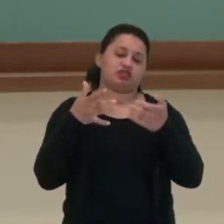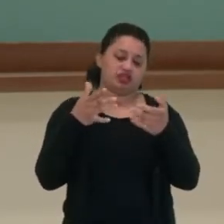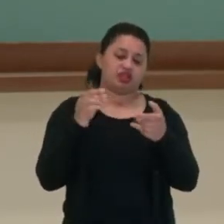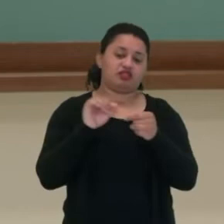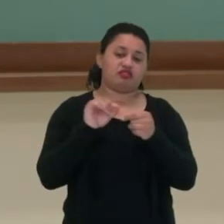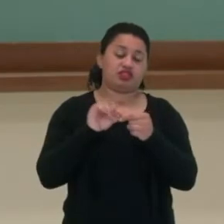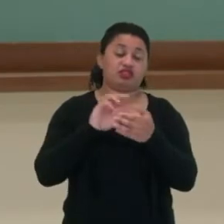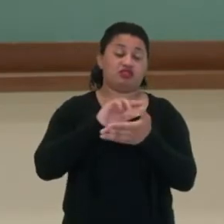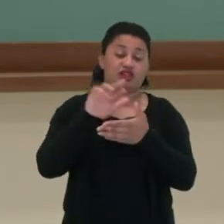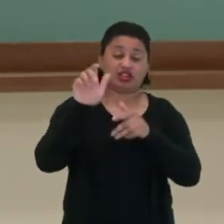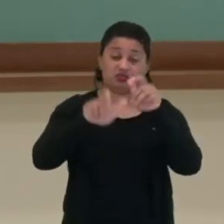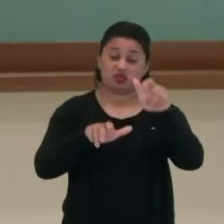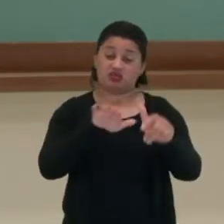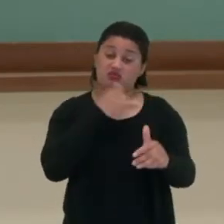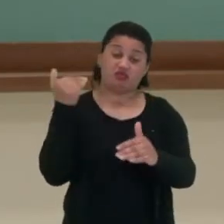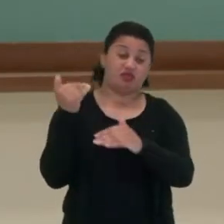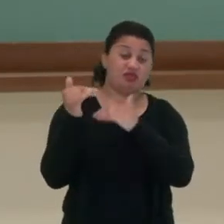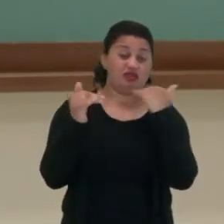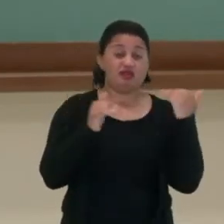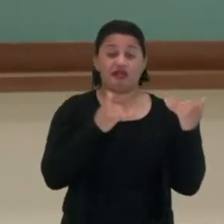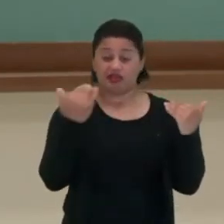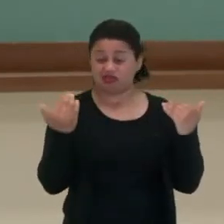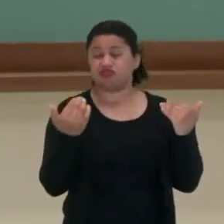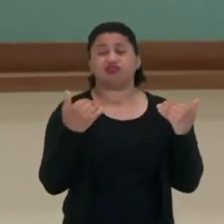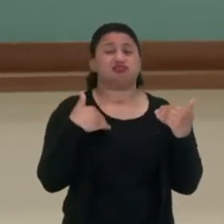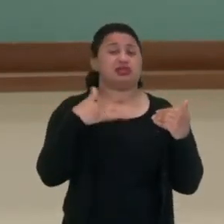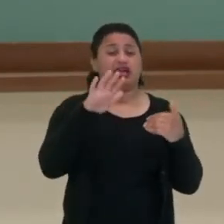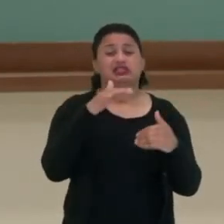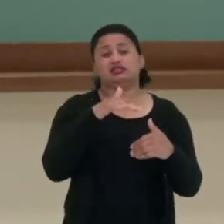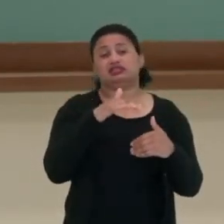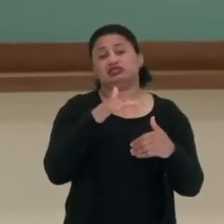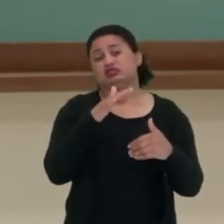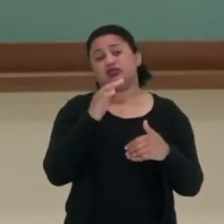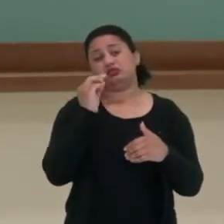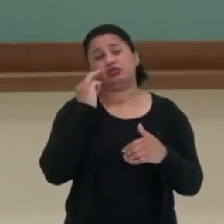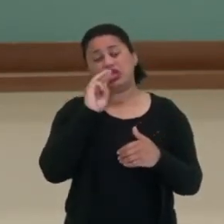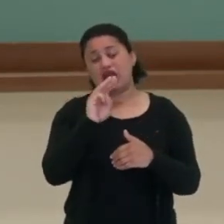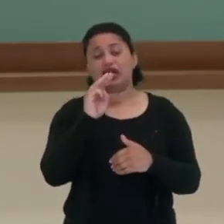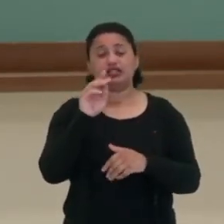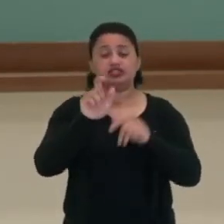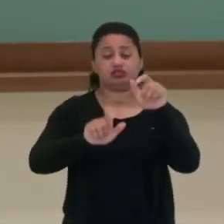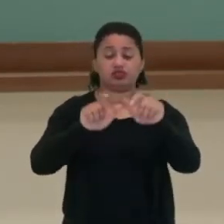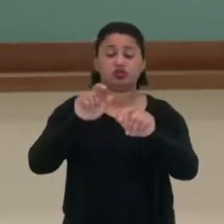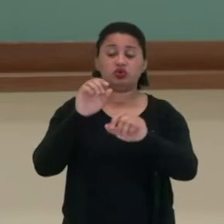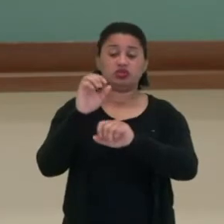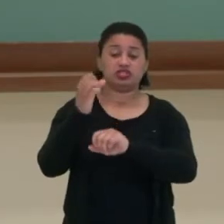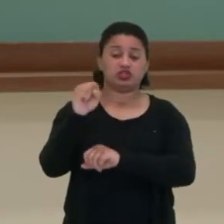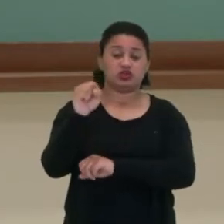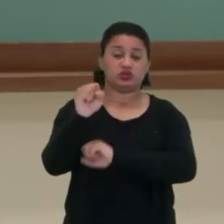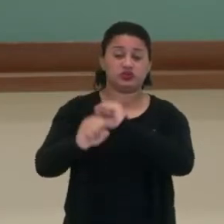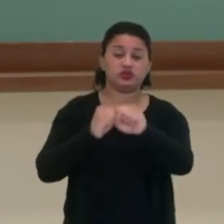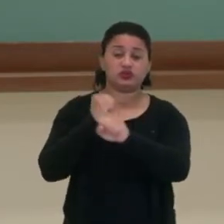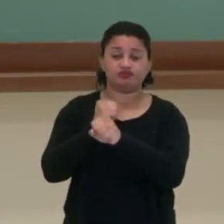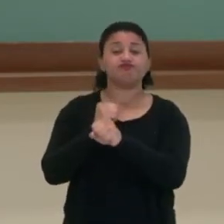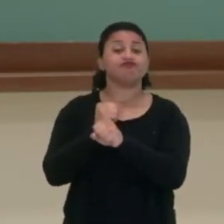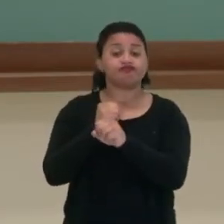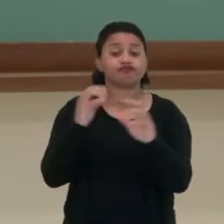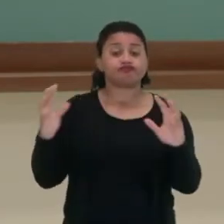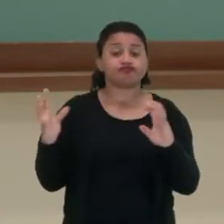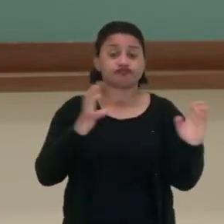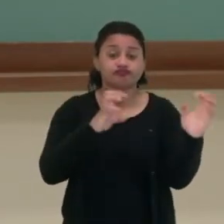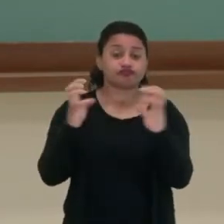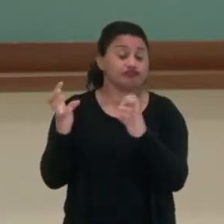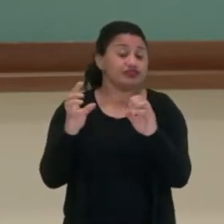de pessoas à morte, vitimando centenas de milhares de pessoas durante esses 8 anos de conflito e não resultando